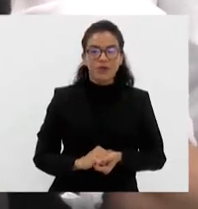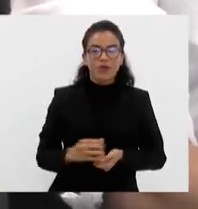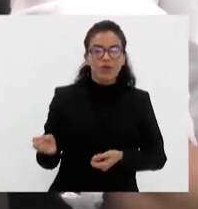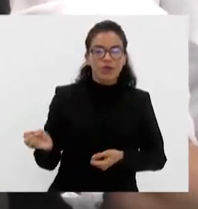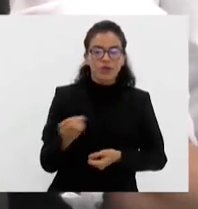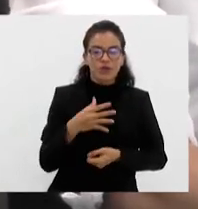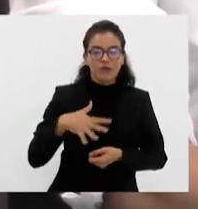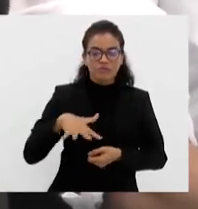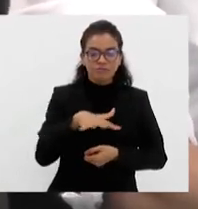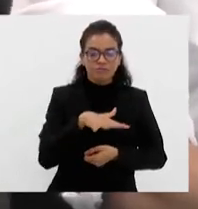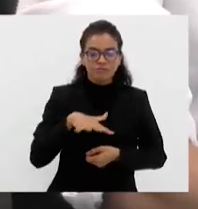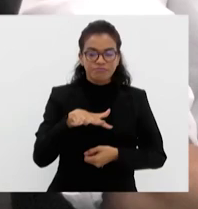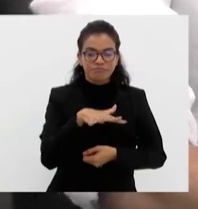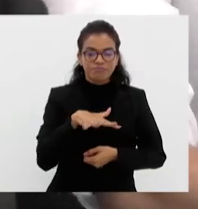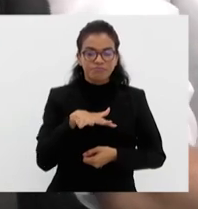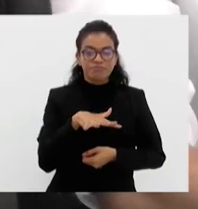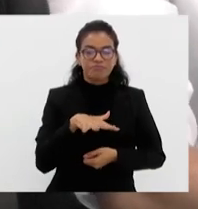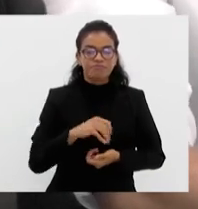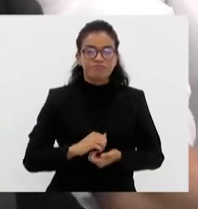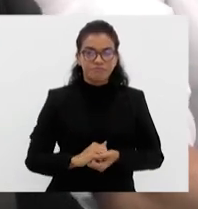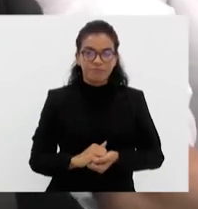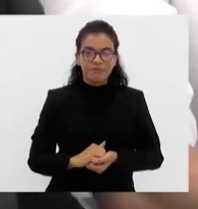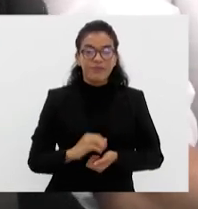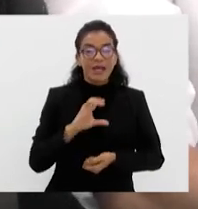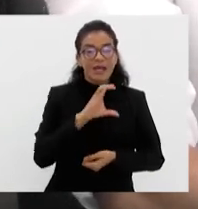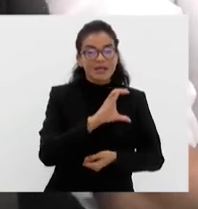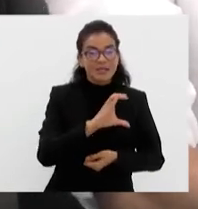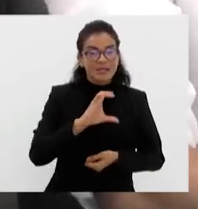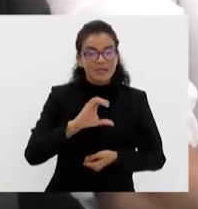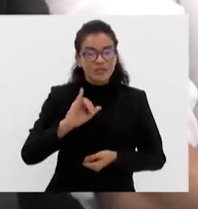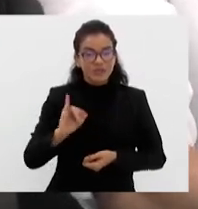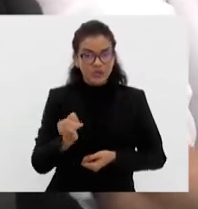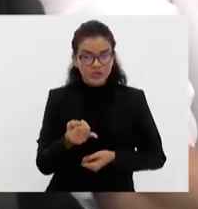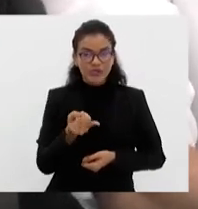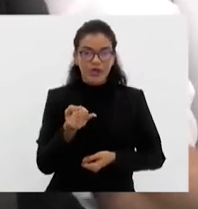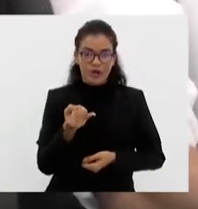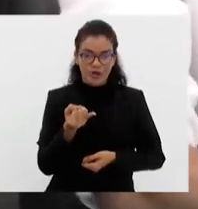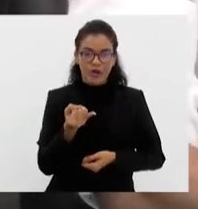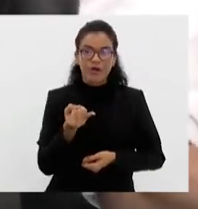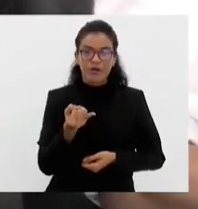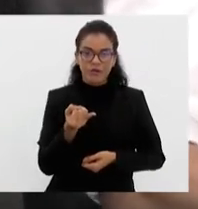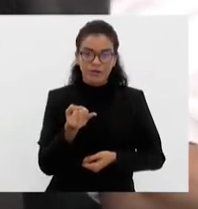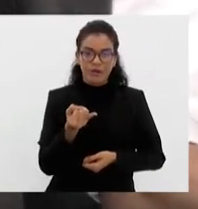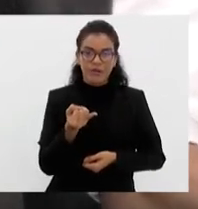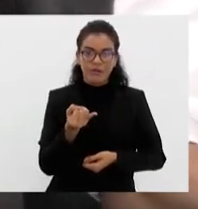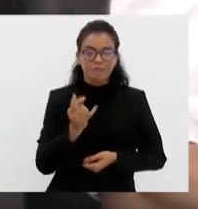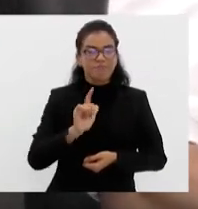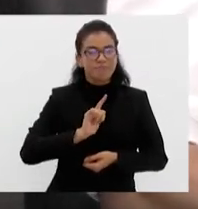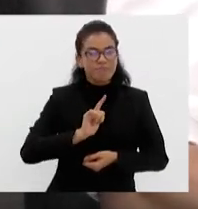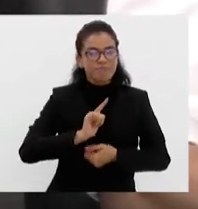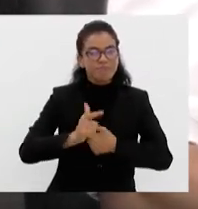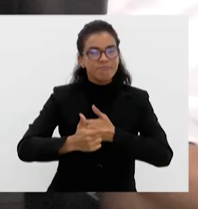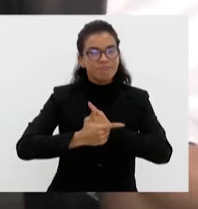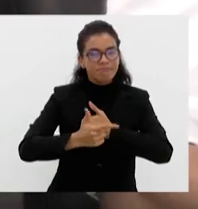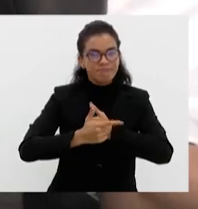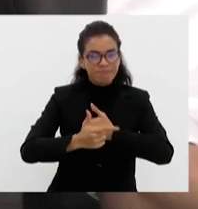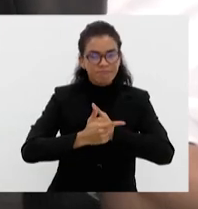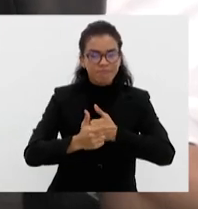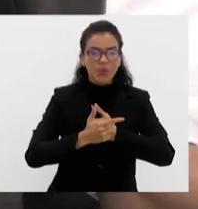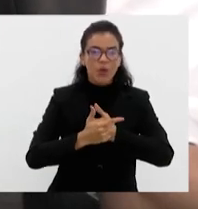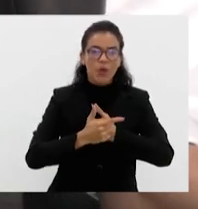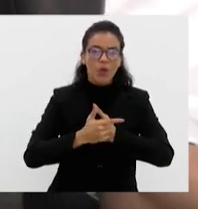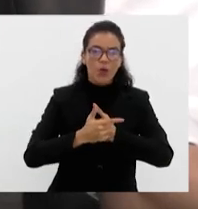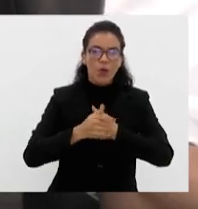situações, mas eu queria dizer aqui que a CCJ teve um papel no sentido de que uma audiência tão